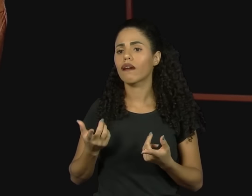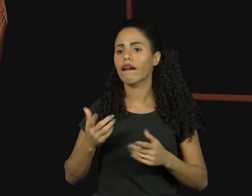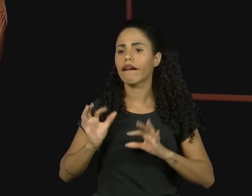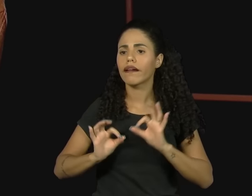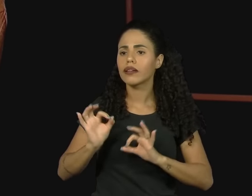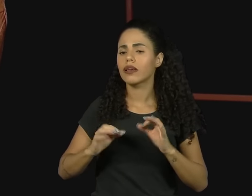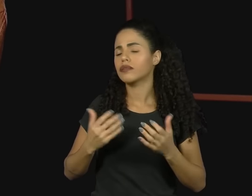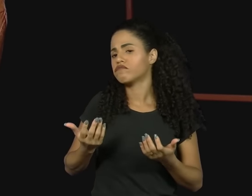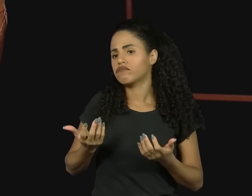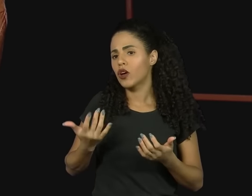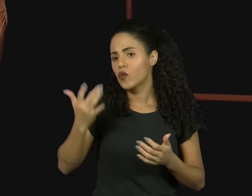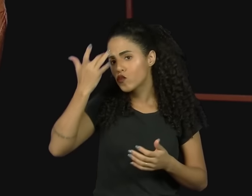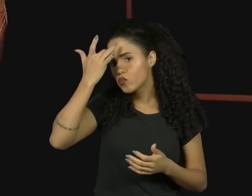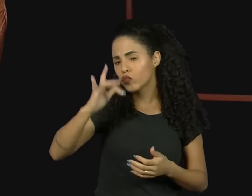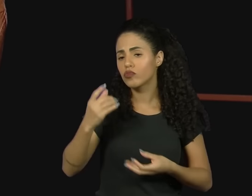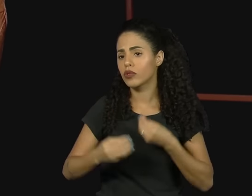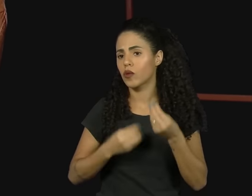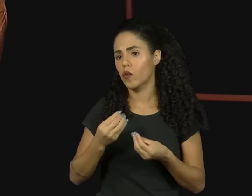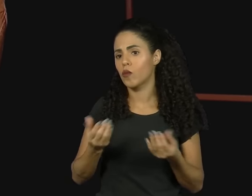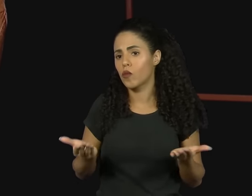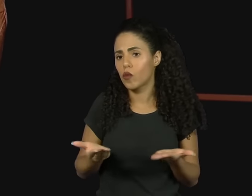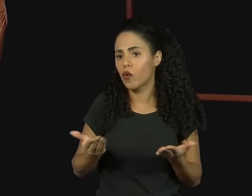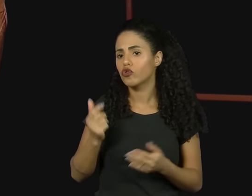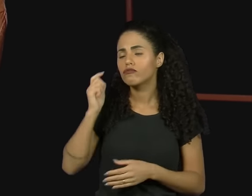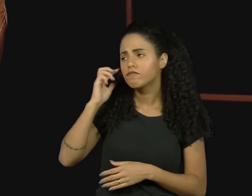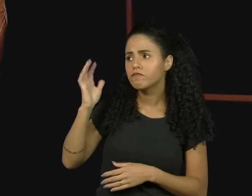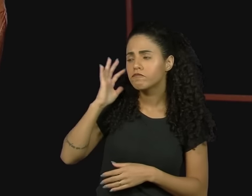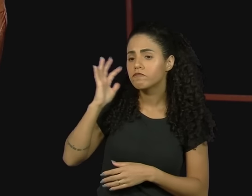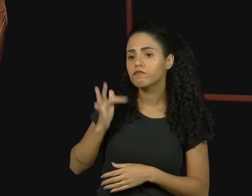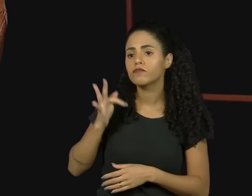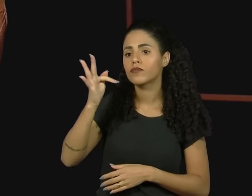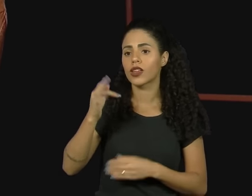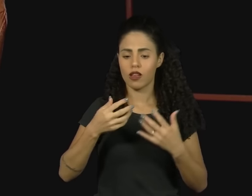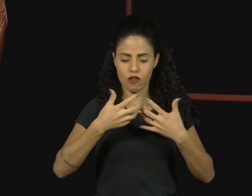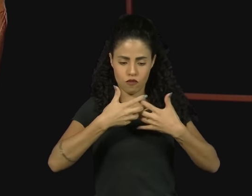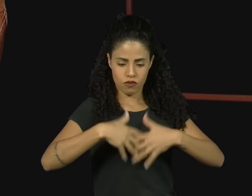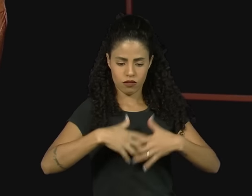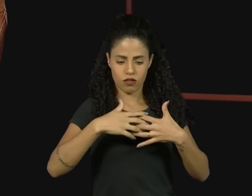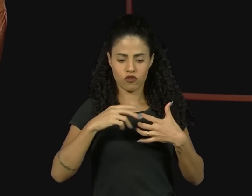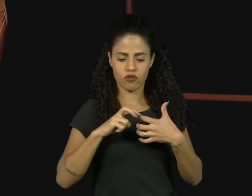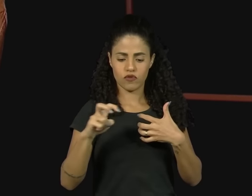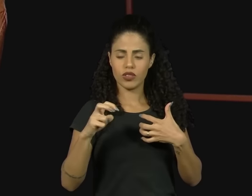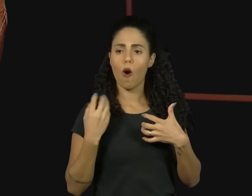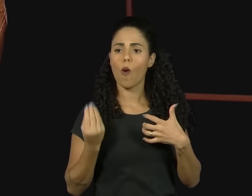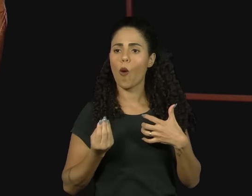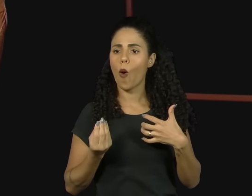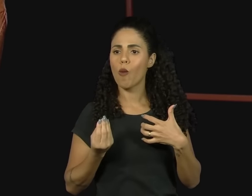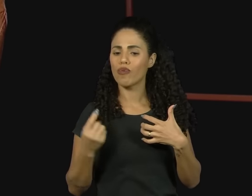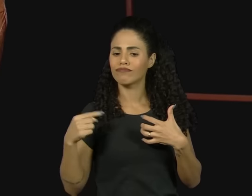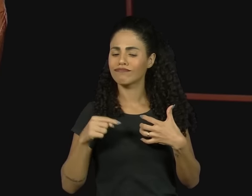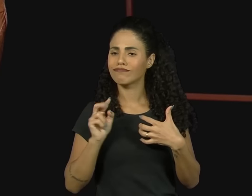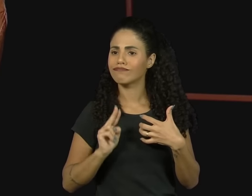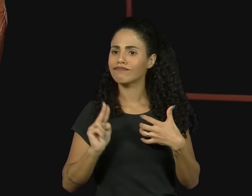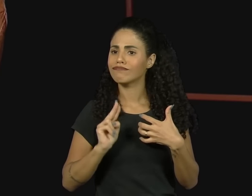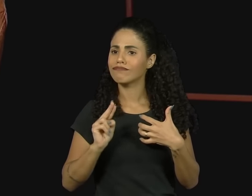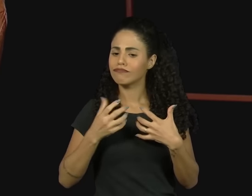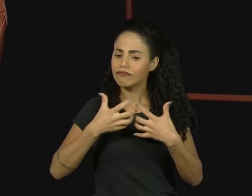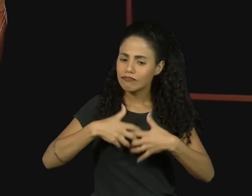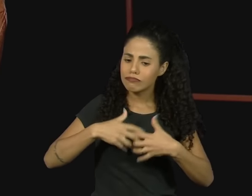sei qual seria, porque eu não tenho previsão, com a inteligência artificial, tá? Que vai entrar cada vez